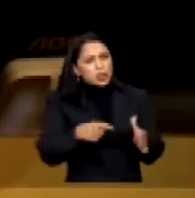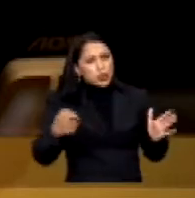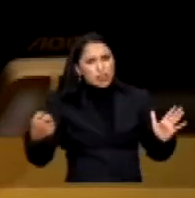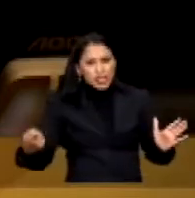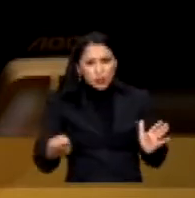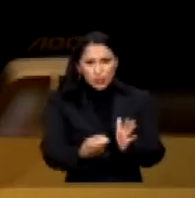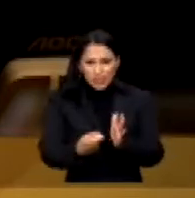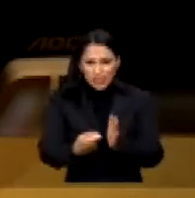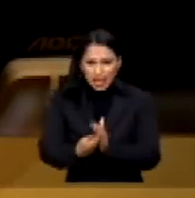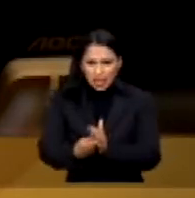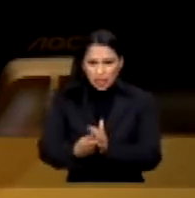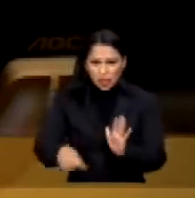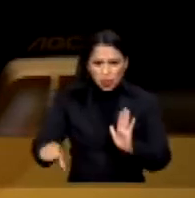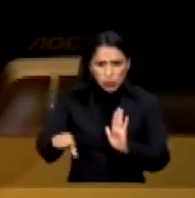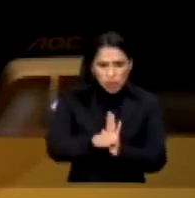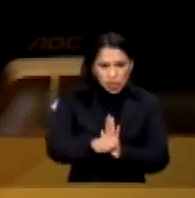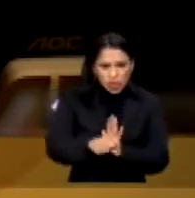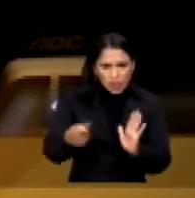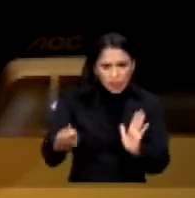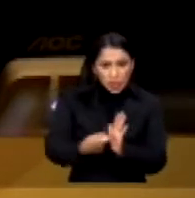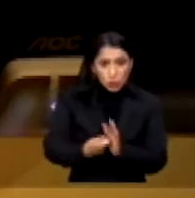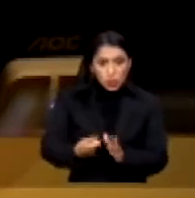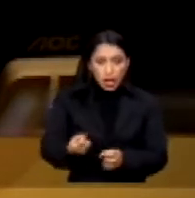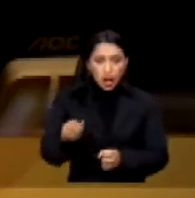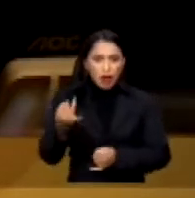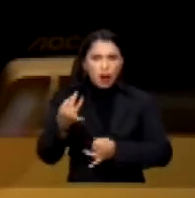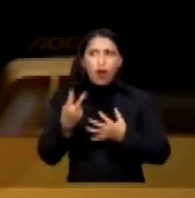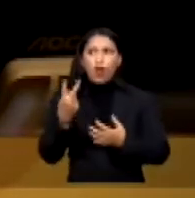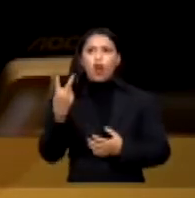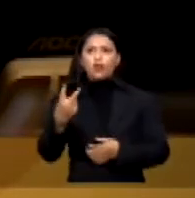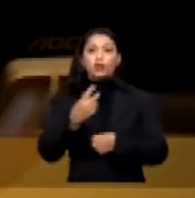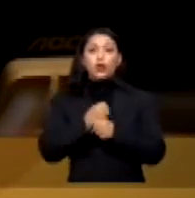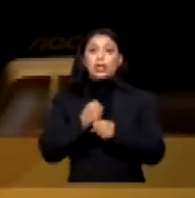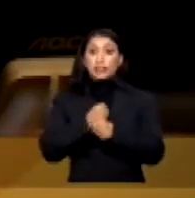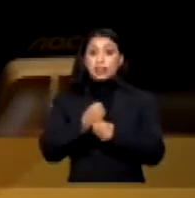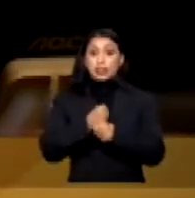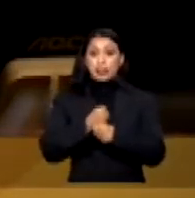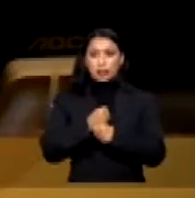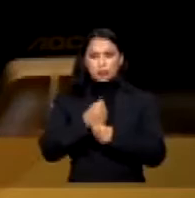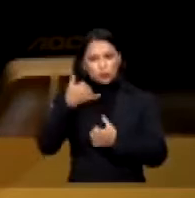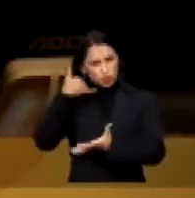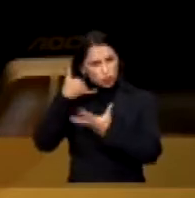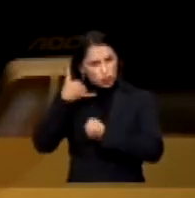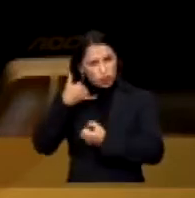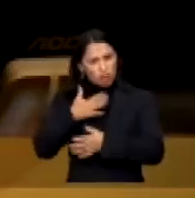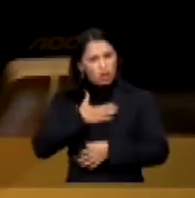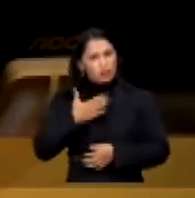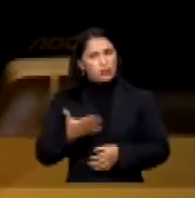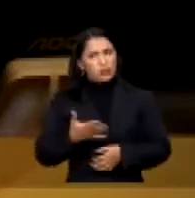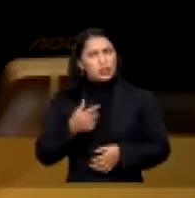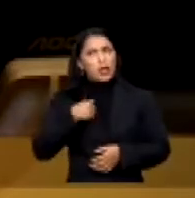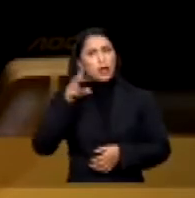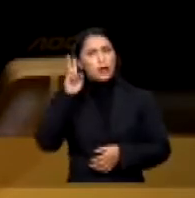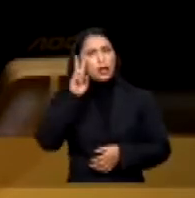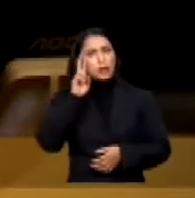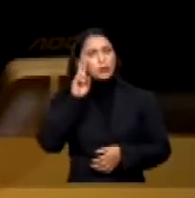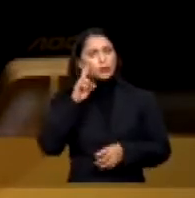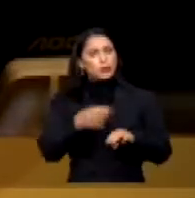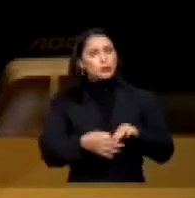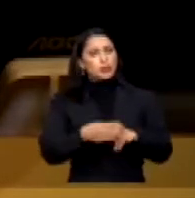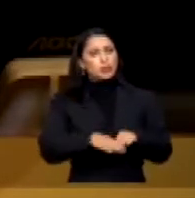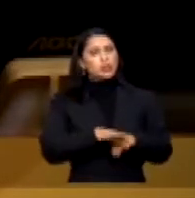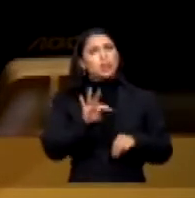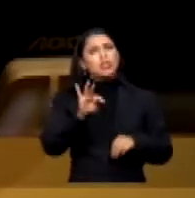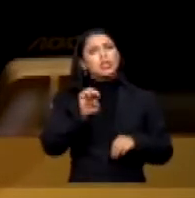denunciadas e o total de crimes denunciados, ok, o número de 2 anos de escuta assusta. Faz-me lembrar o ministro Teori,